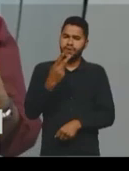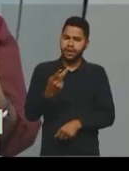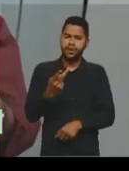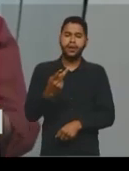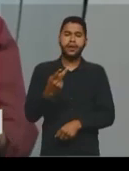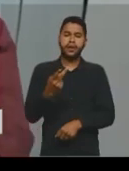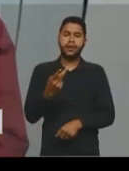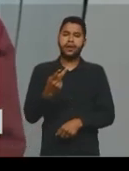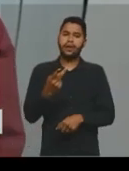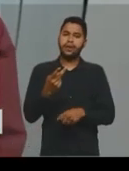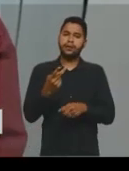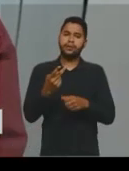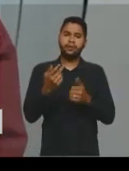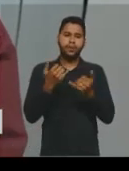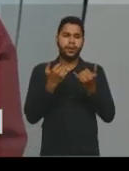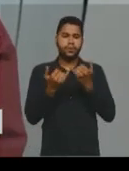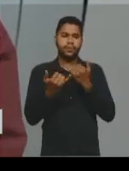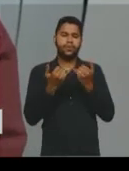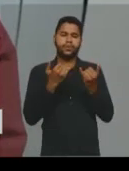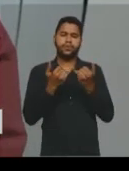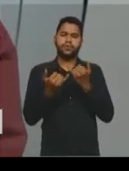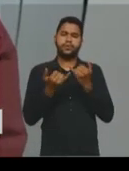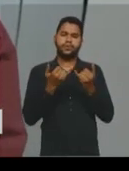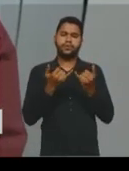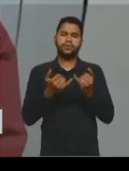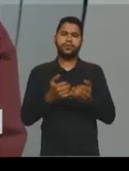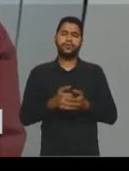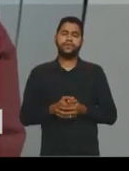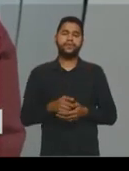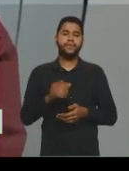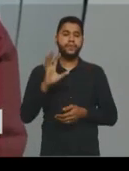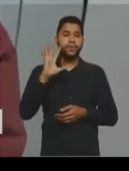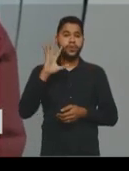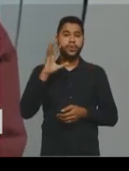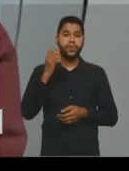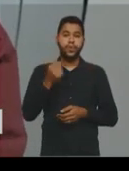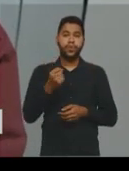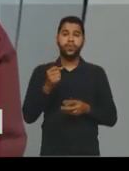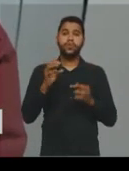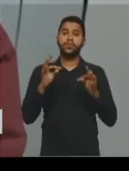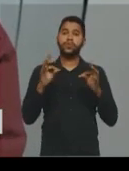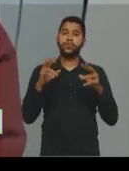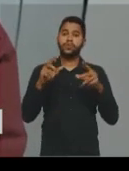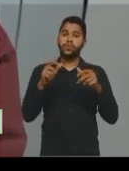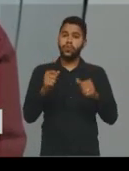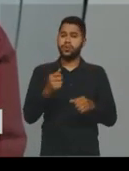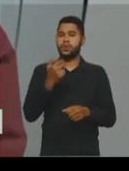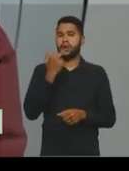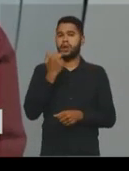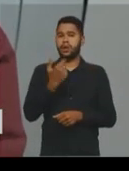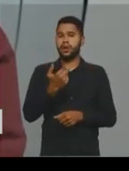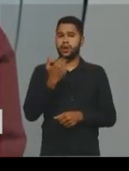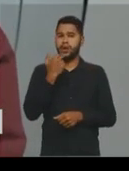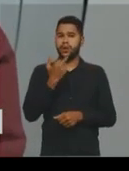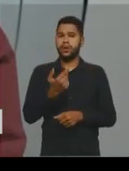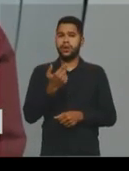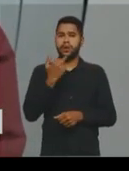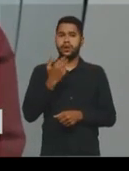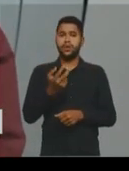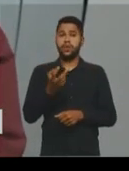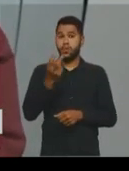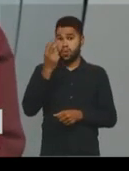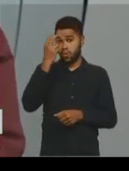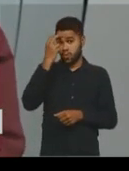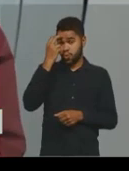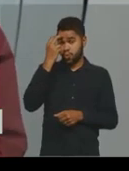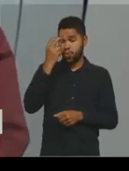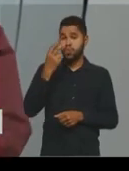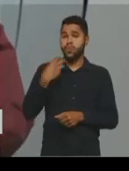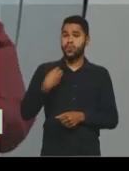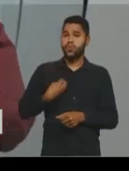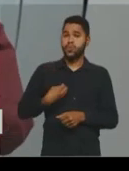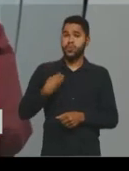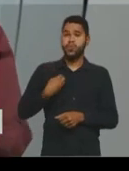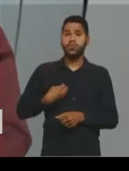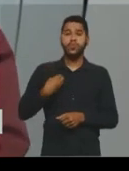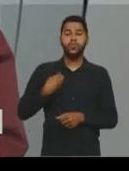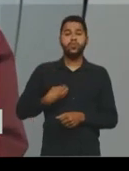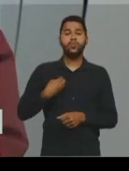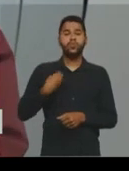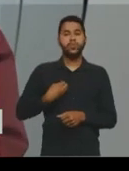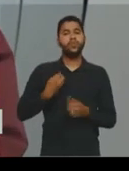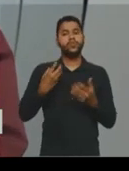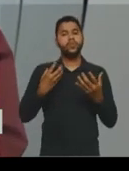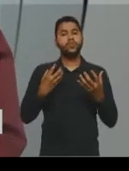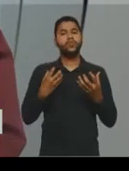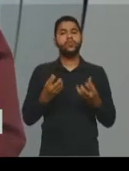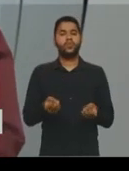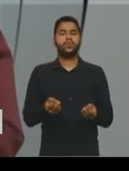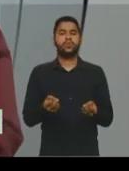isso aproxima os povos. Com certeza. Então, eu acho que todas as línguas, essa dimensão intercultural, ela funciona muito